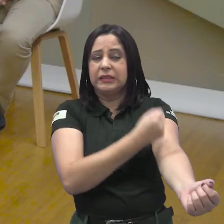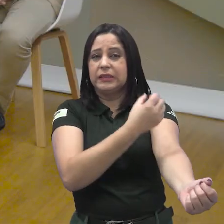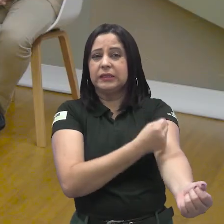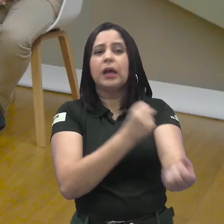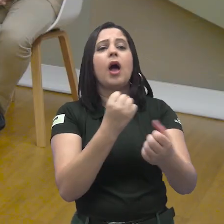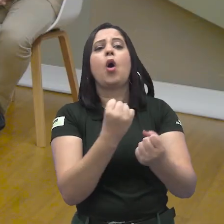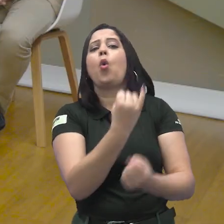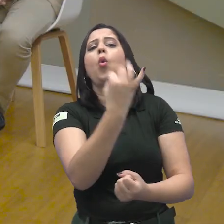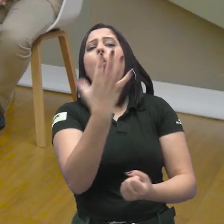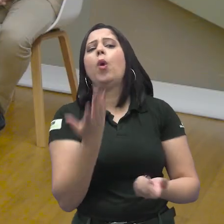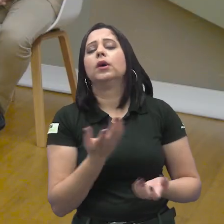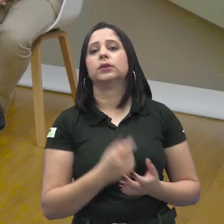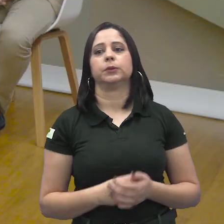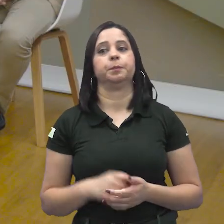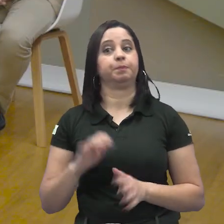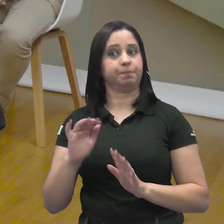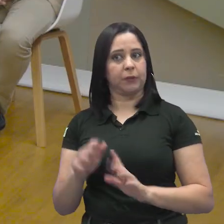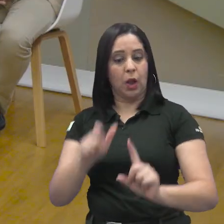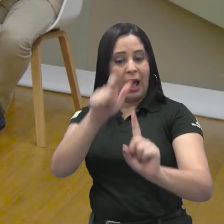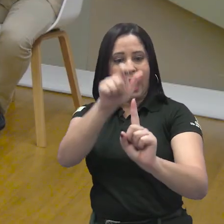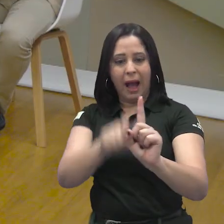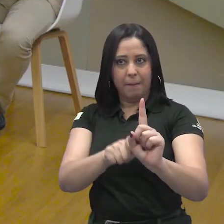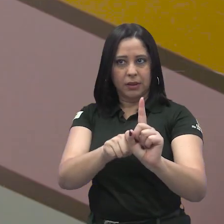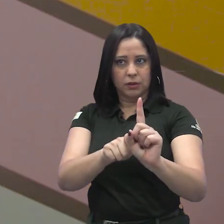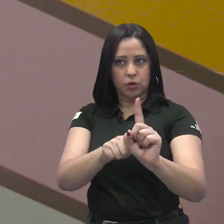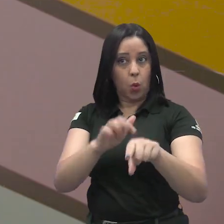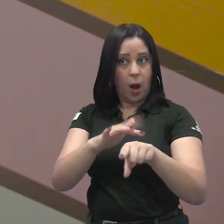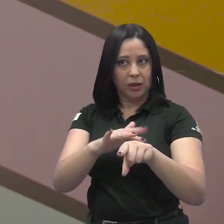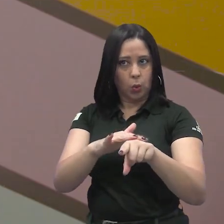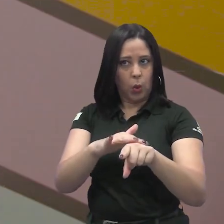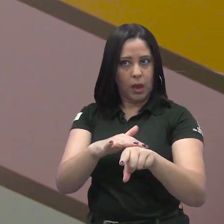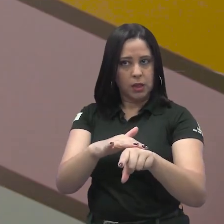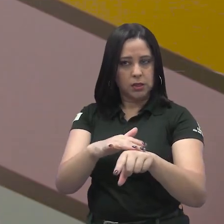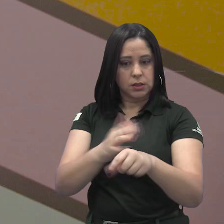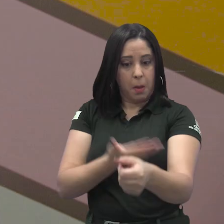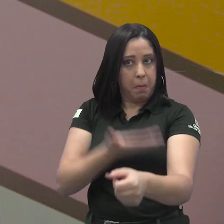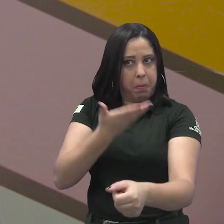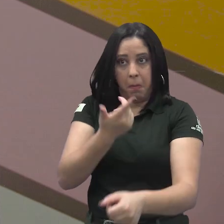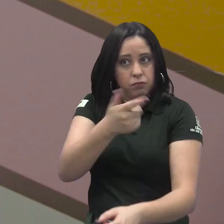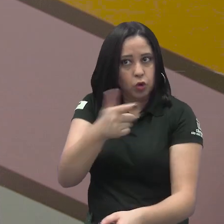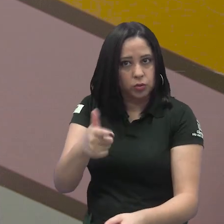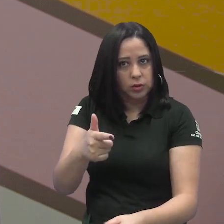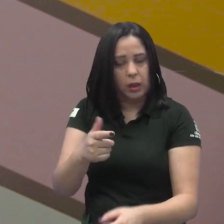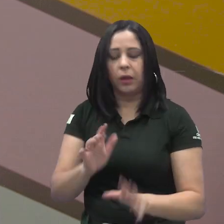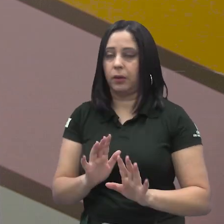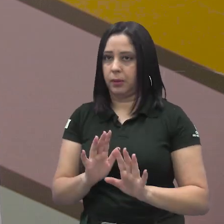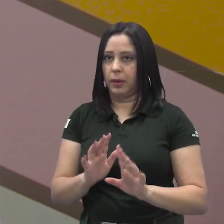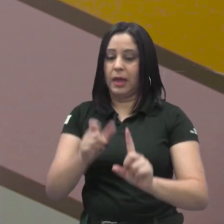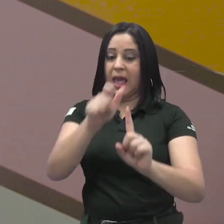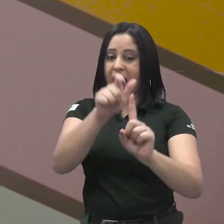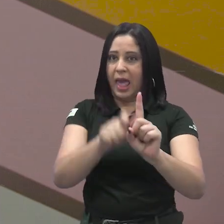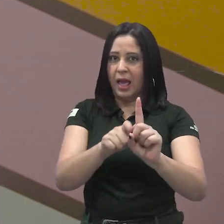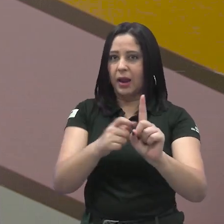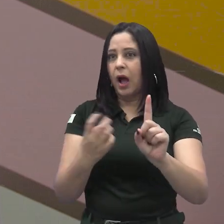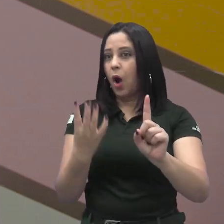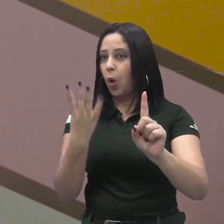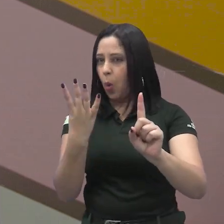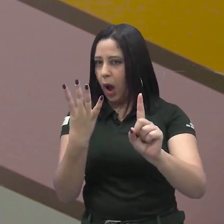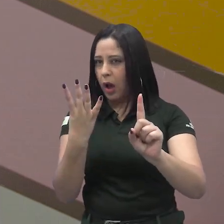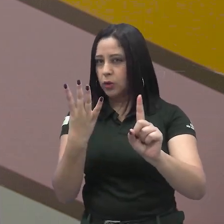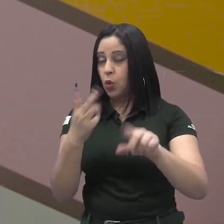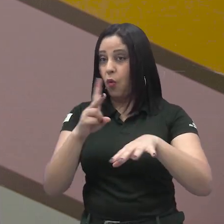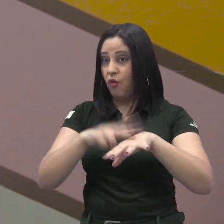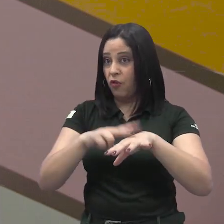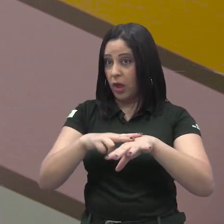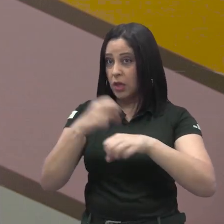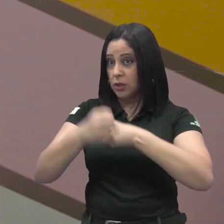para acompanhar? Olha, uma pessoa que não é hipertensa ao longo da vida, ela medindo pelo menos umas 4, 5